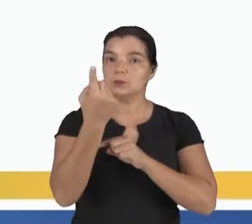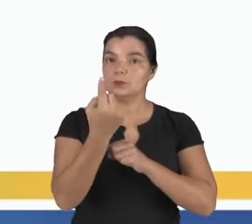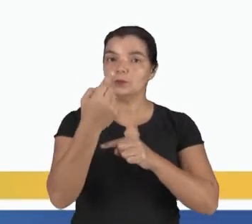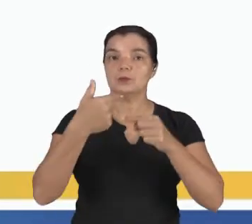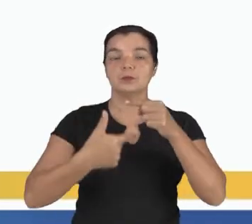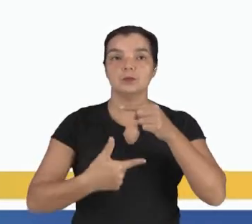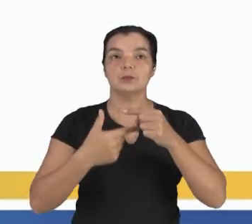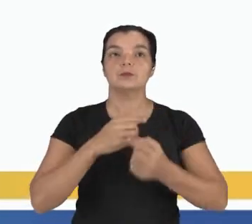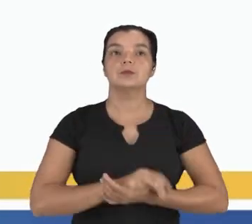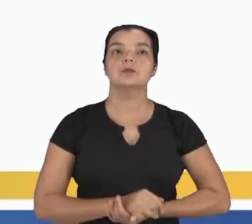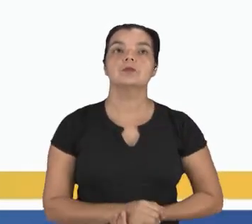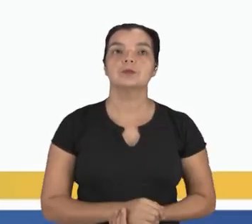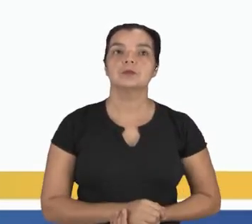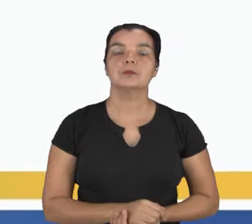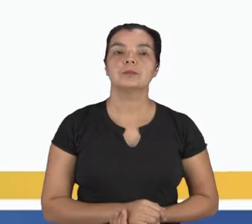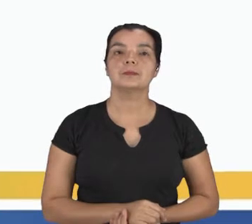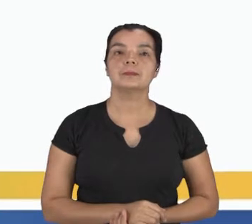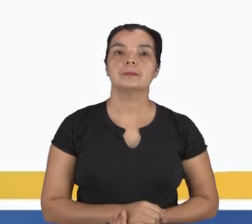Tá?